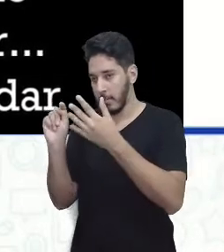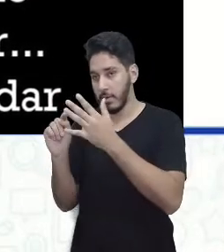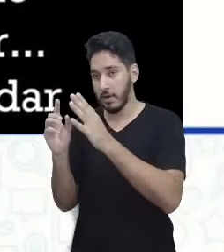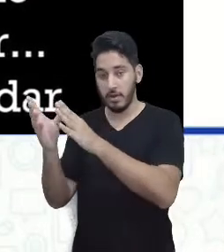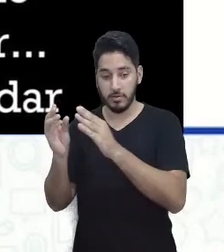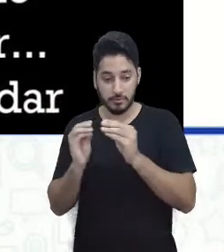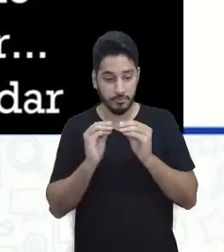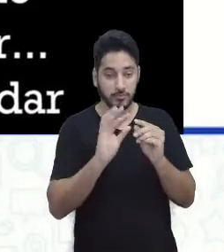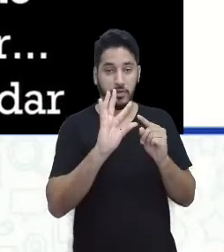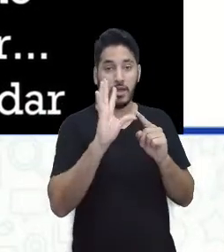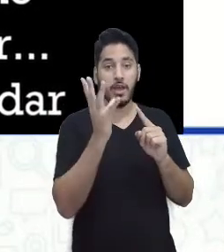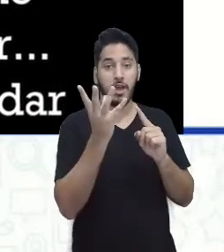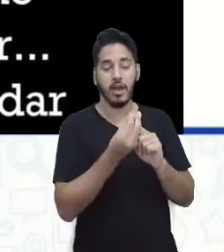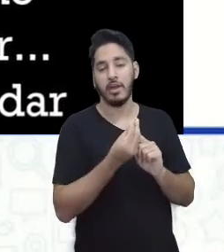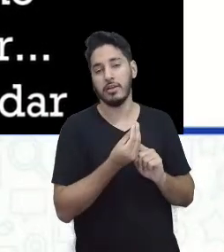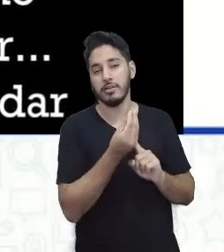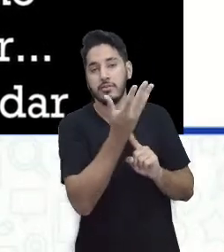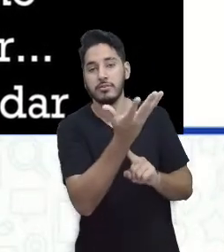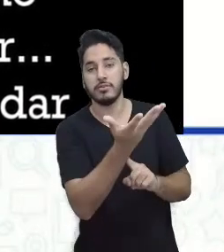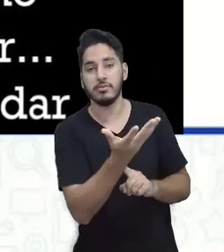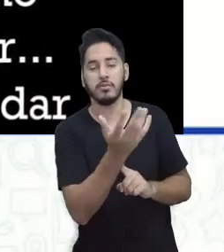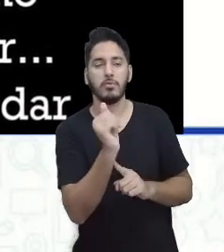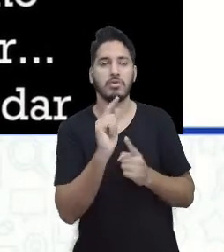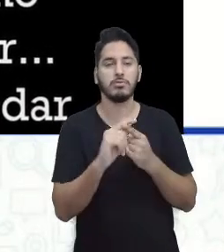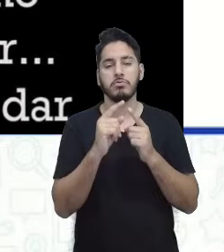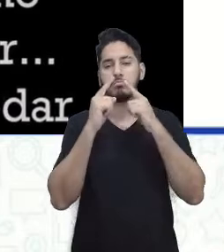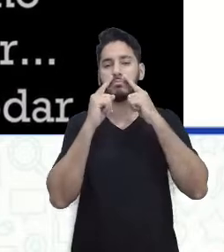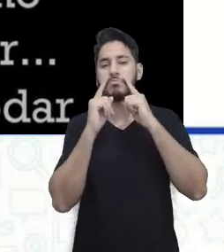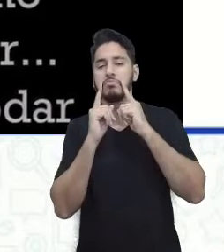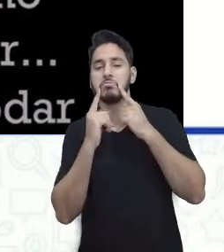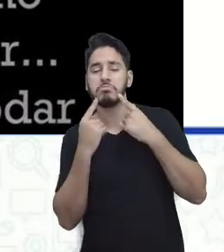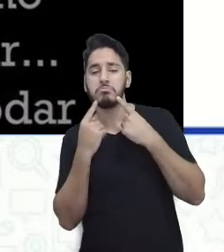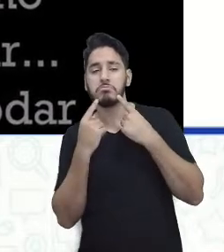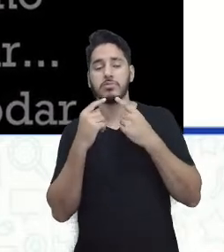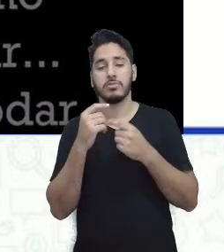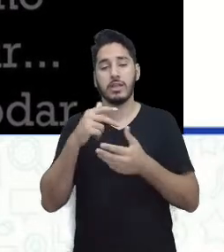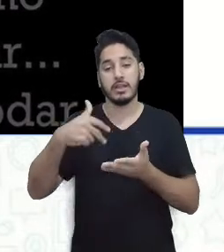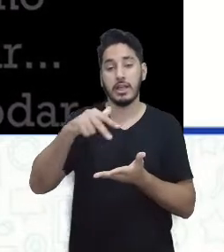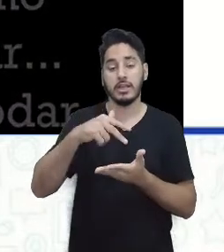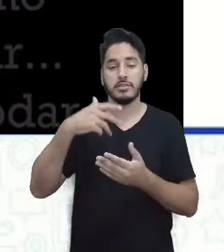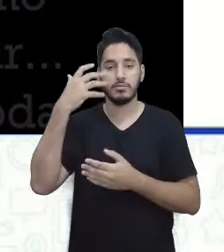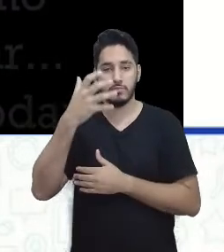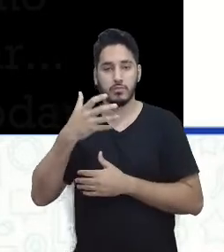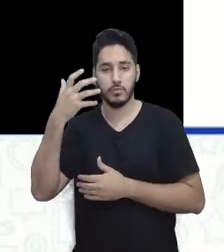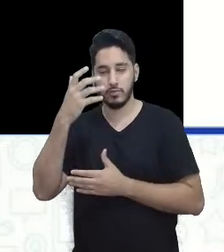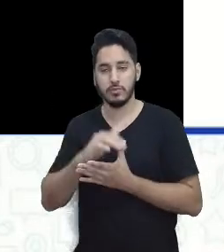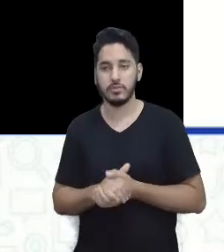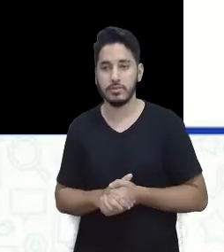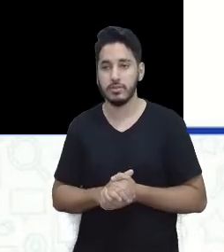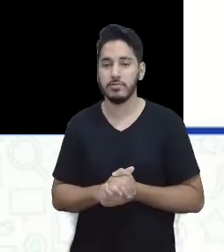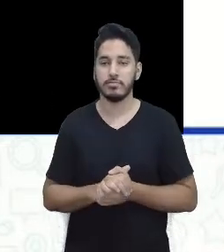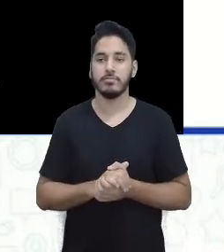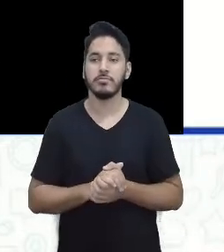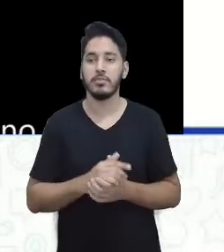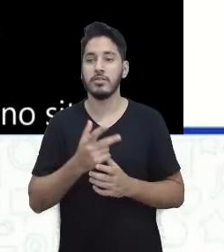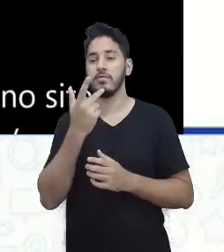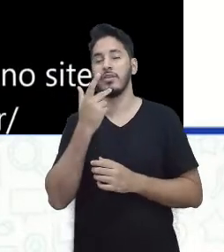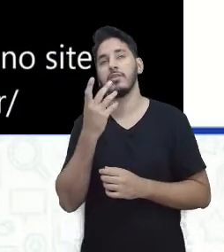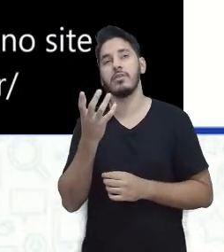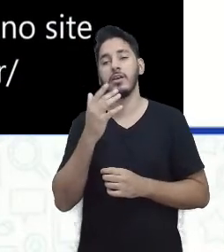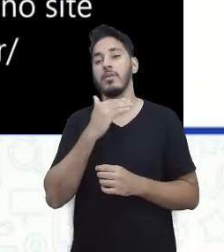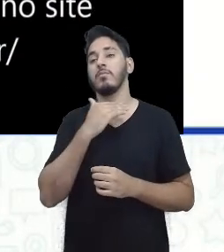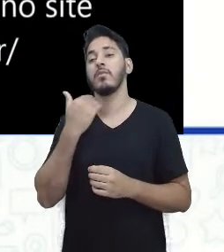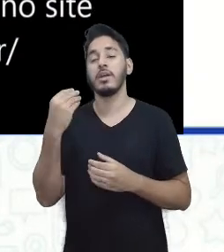para a sua arte, seja ela dramática, seja da dança, seja da música. Né? Então ele diz que ele quer